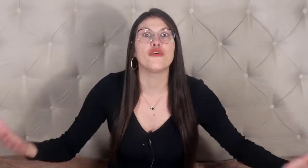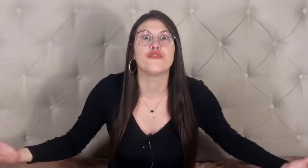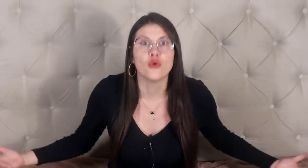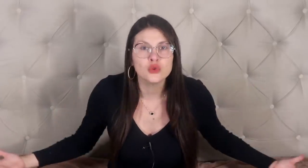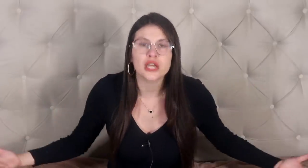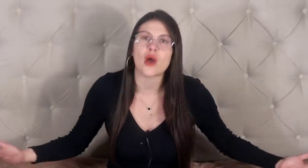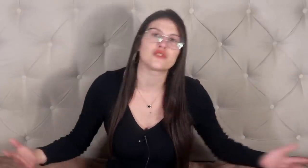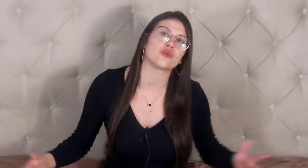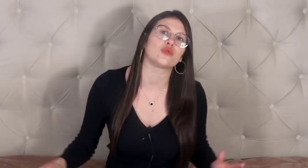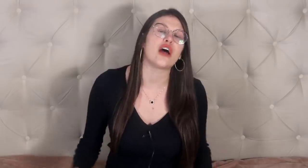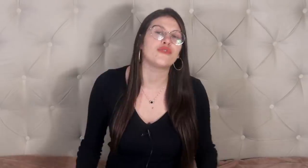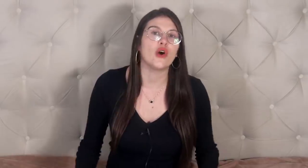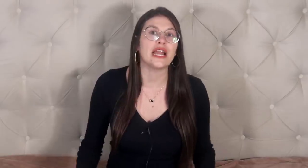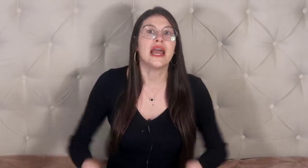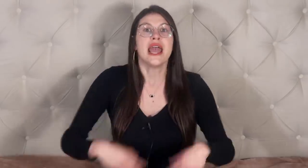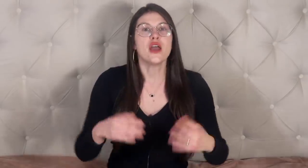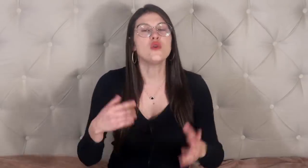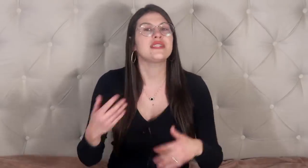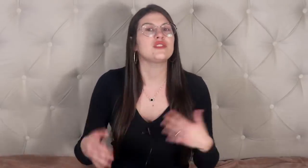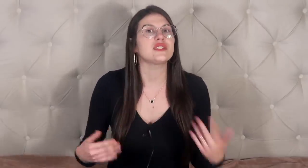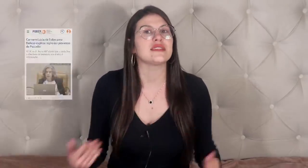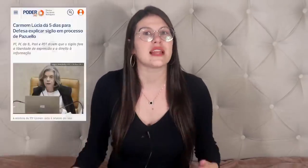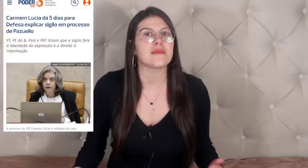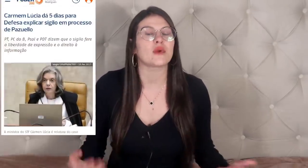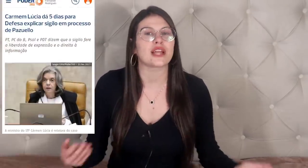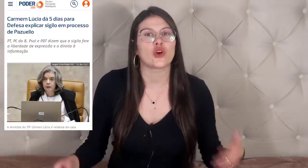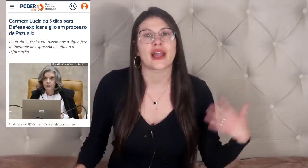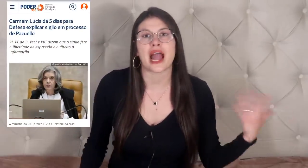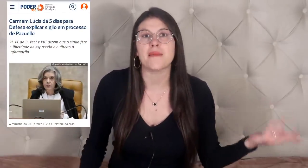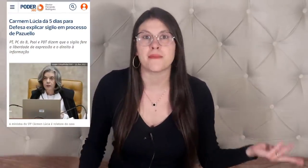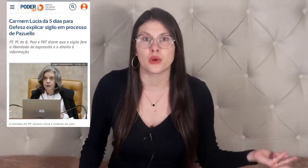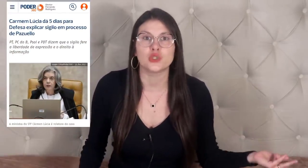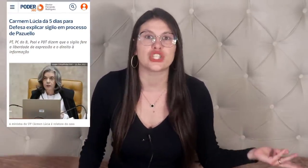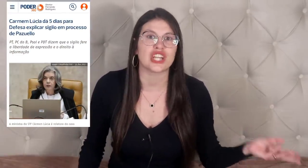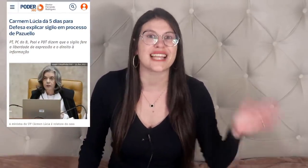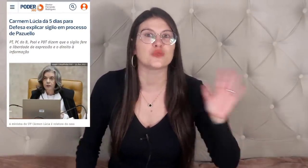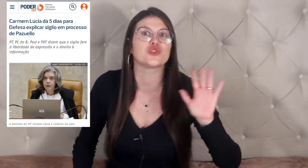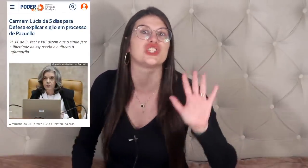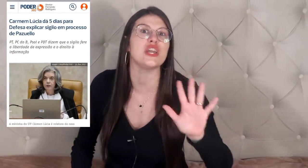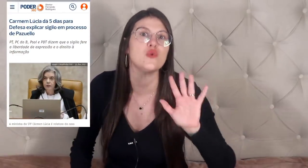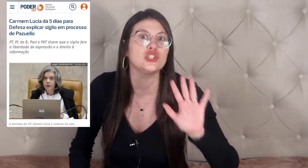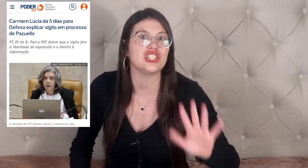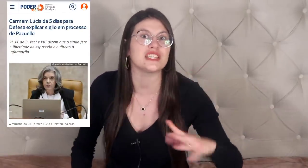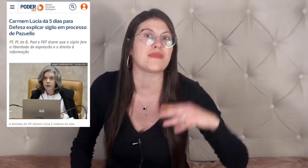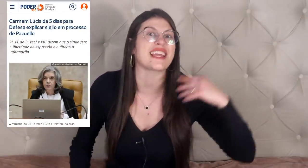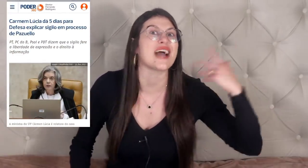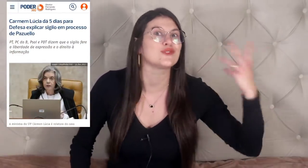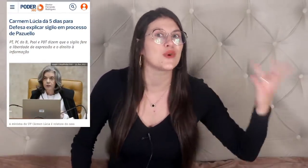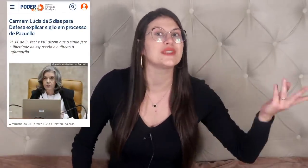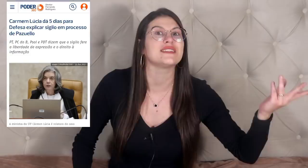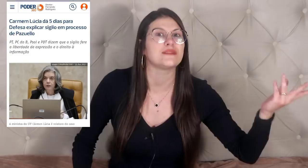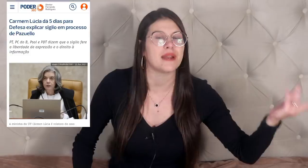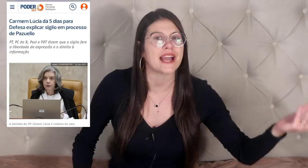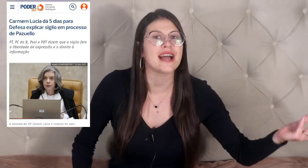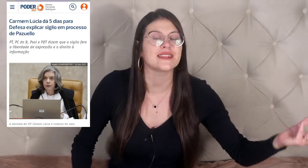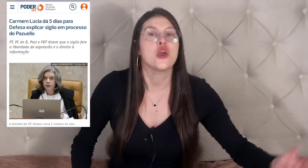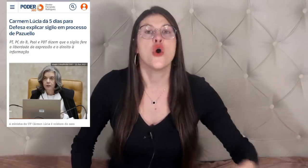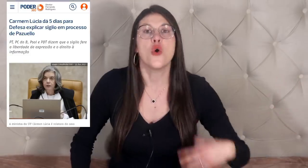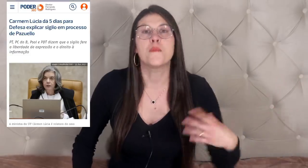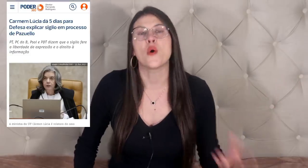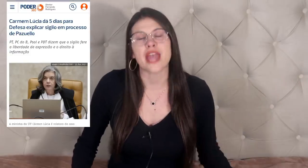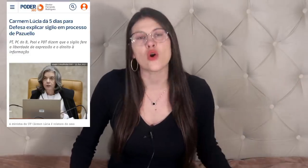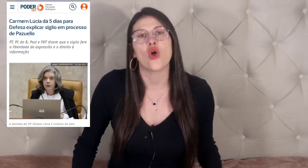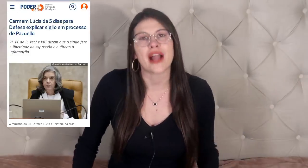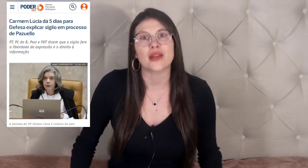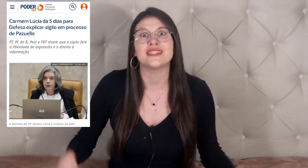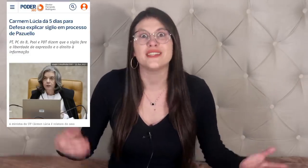forma profunda no assunto da Folha, eu não sei se vocês lembram que a dona Carmen Bruxa tinha dado 5 dias para que as onças explicassem